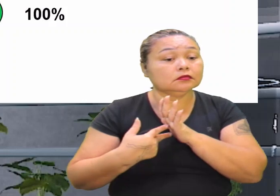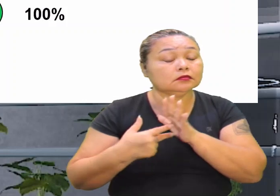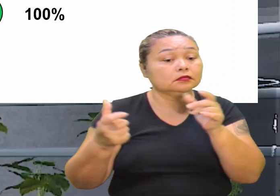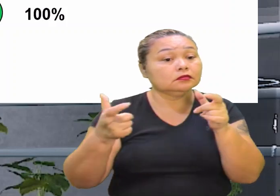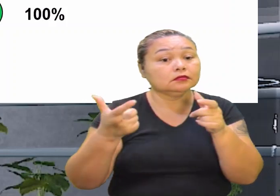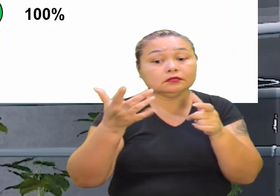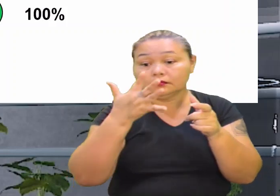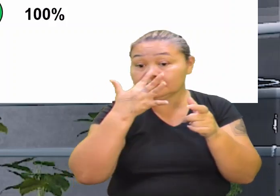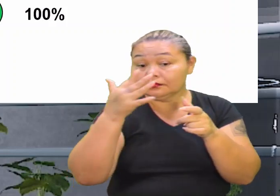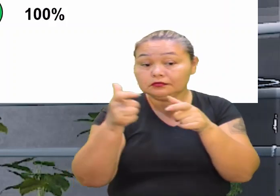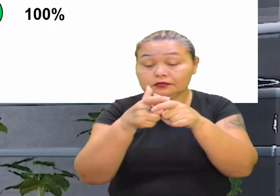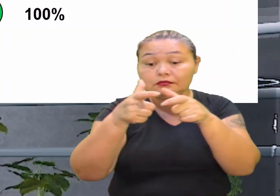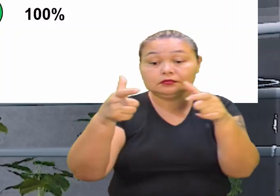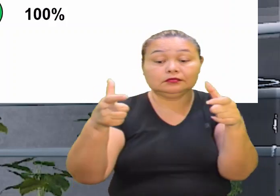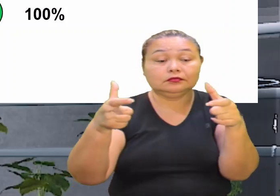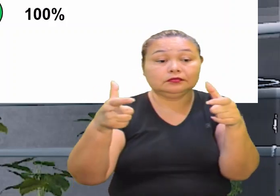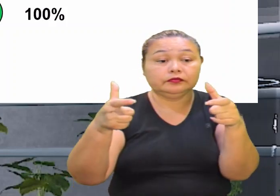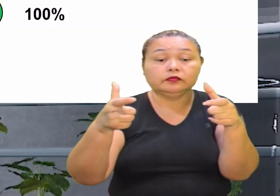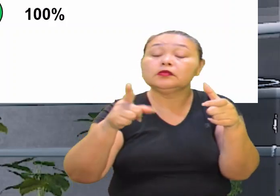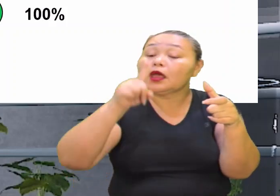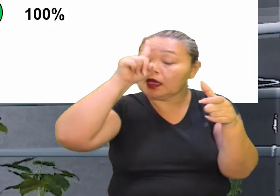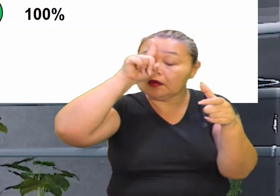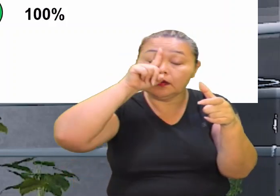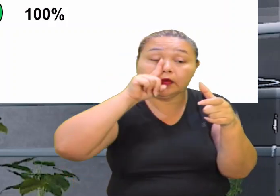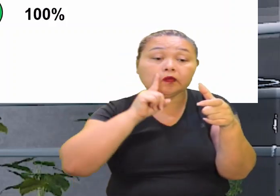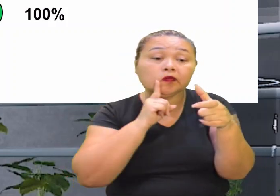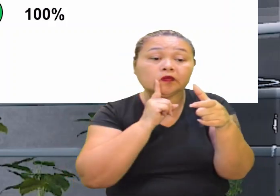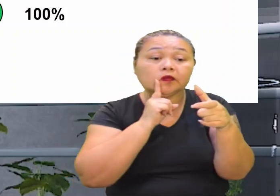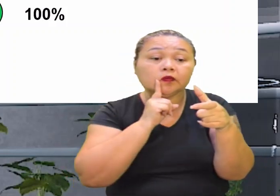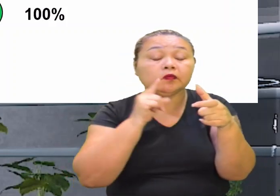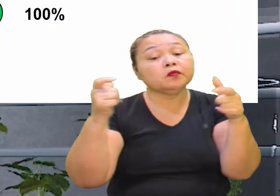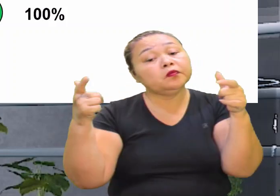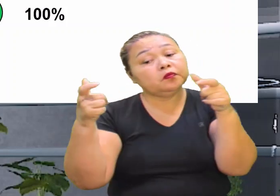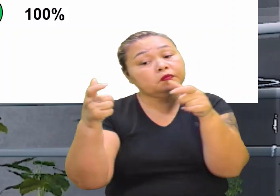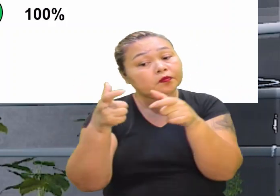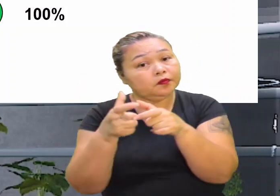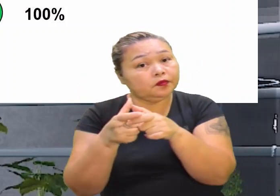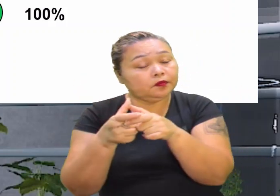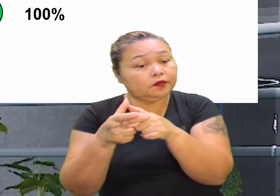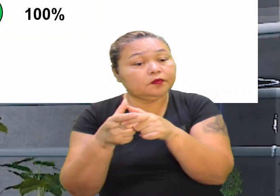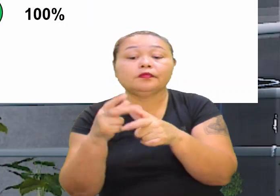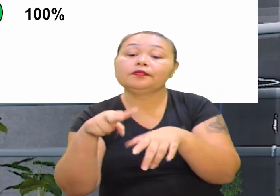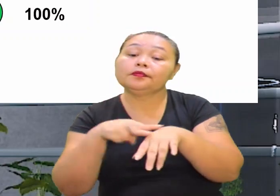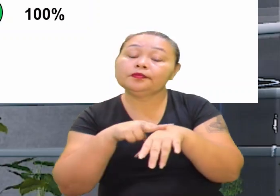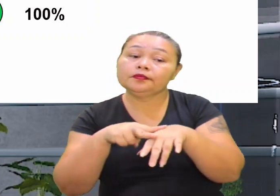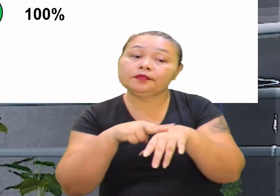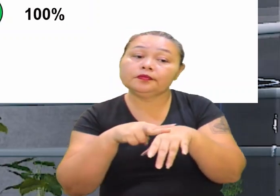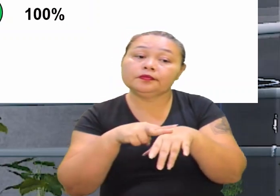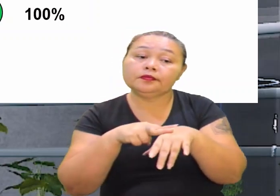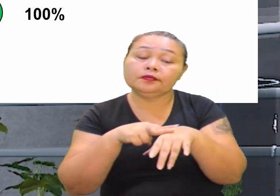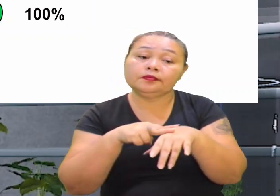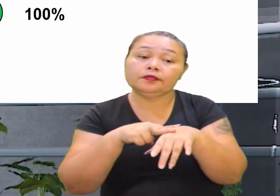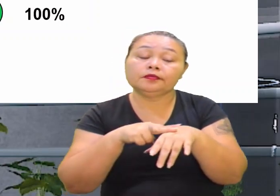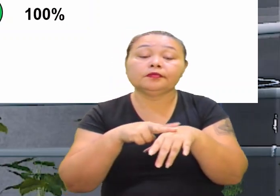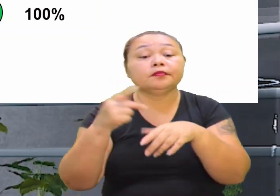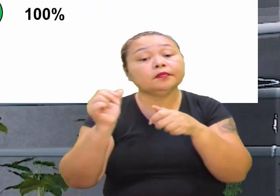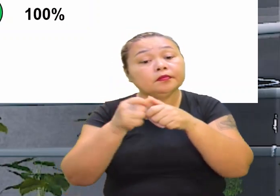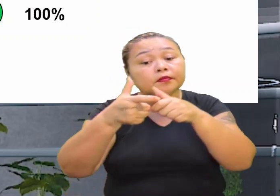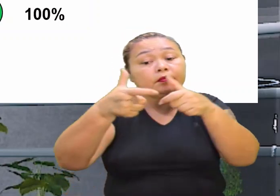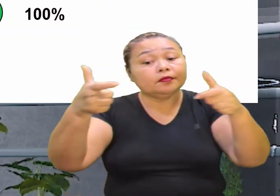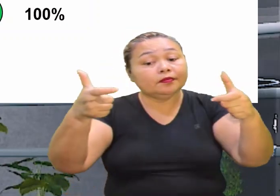que eu observo aqui é amarelo, não é? Menor que eu observo é verde. Quem se expressa em